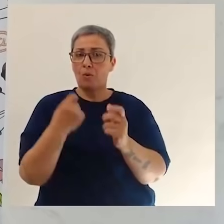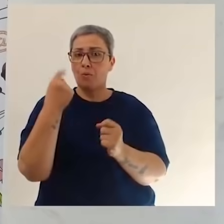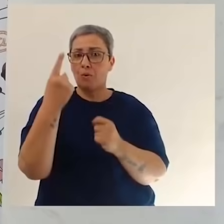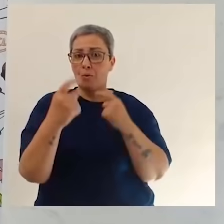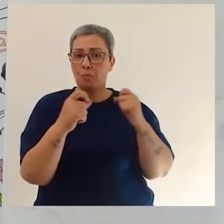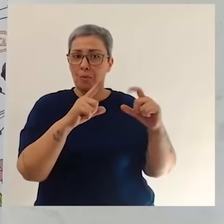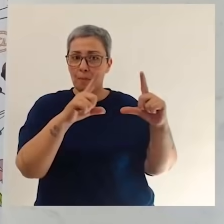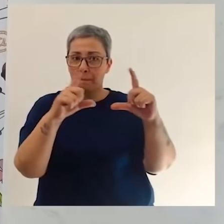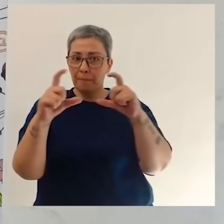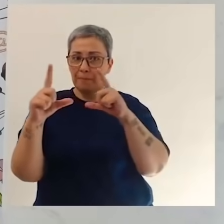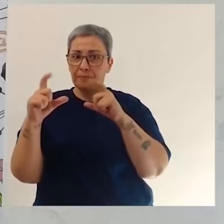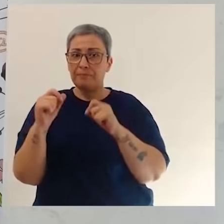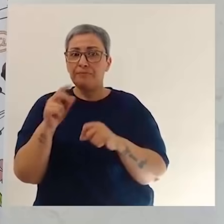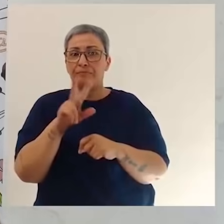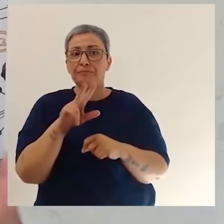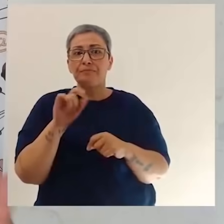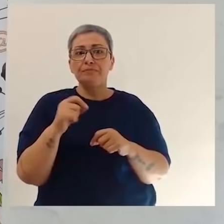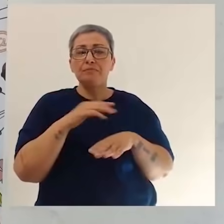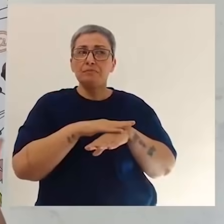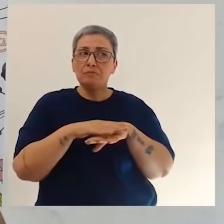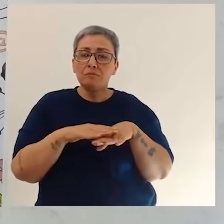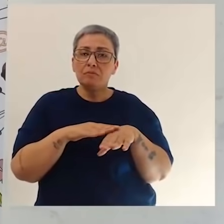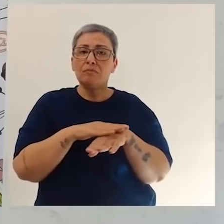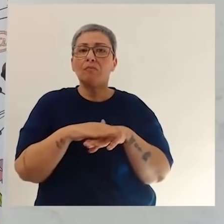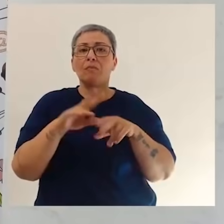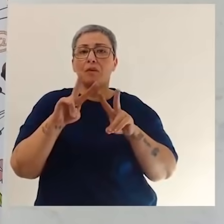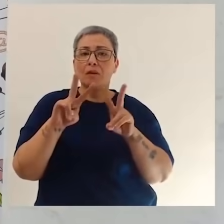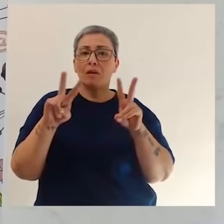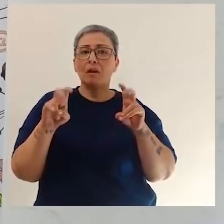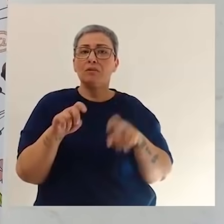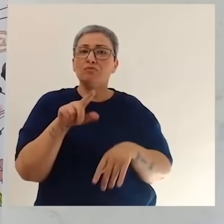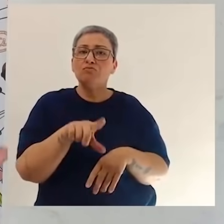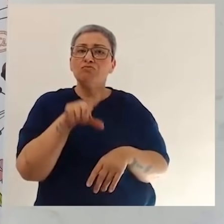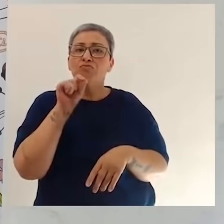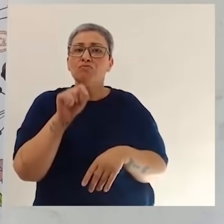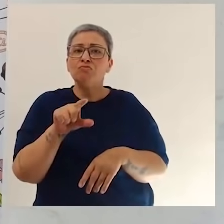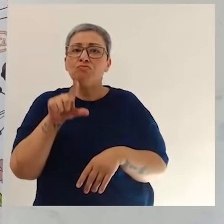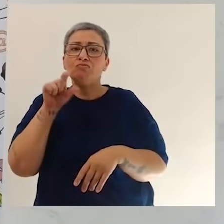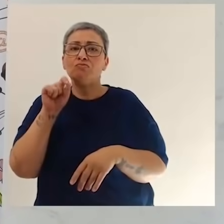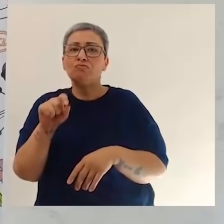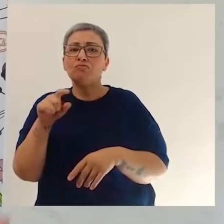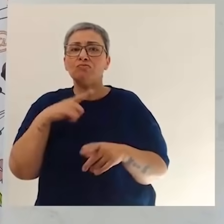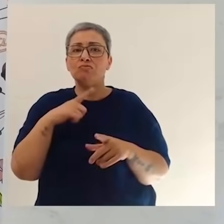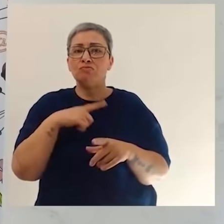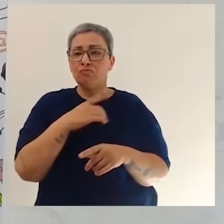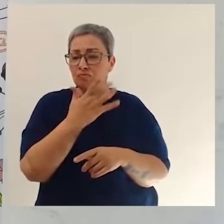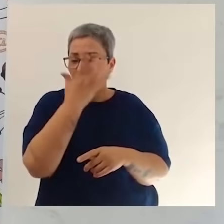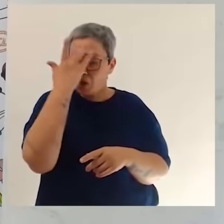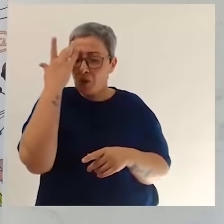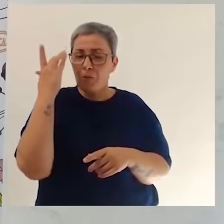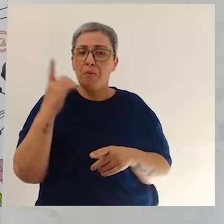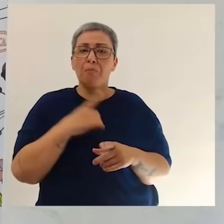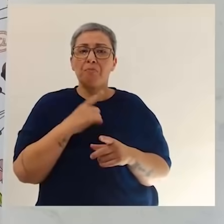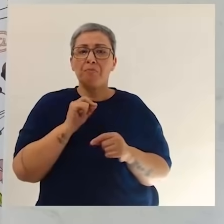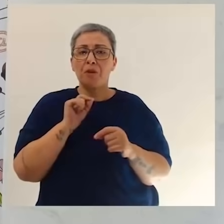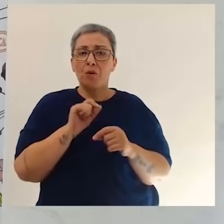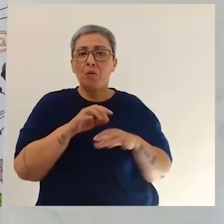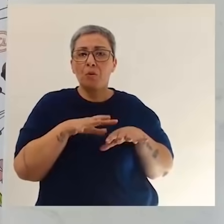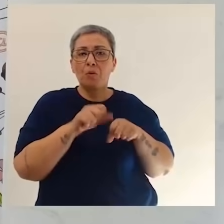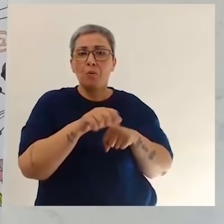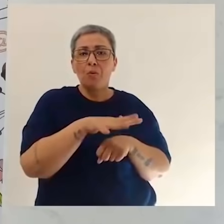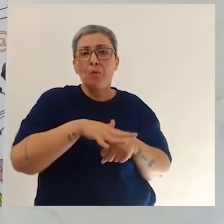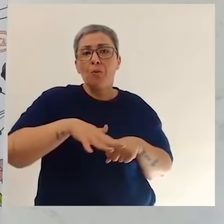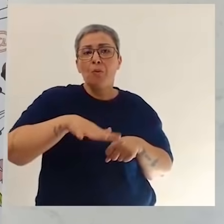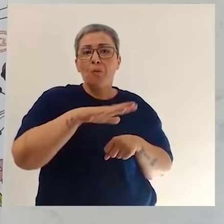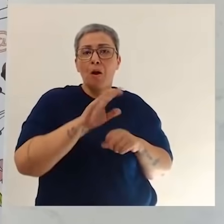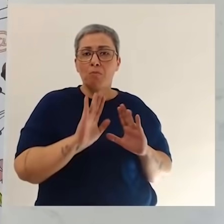algumas imagens e nós fomos conversando sobre as preferências dessas pessoas em